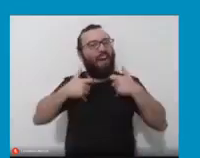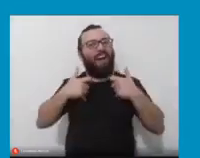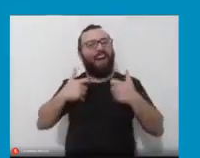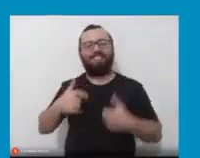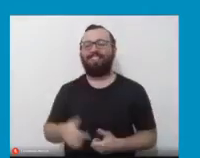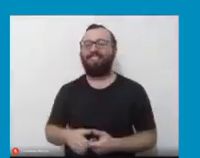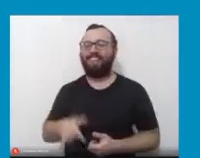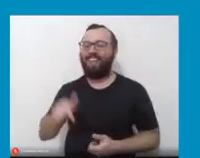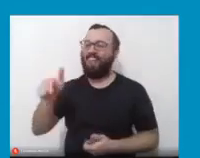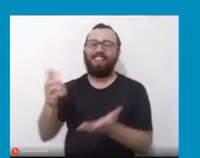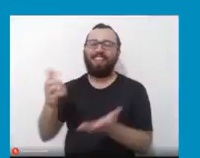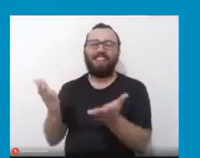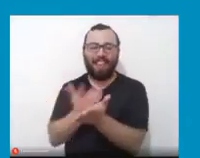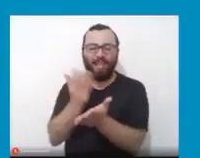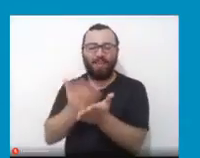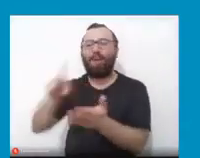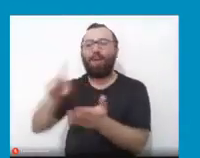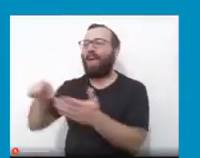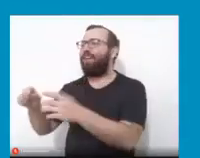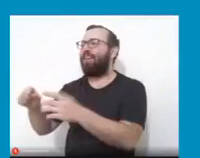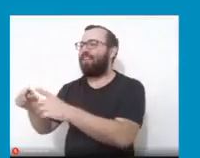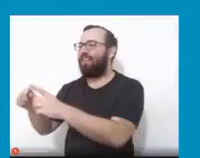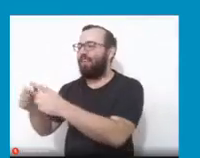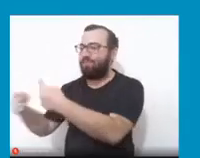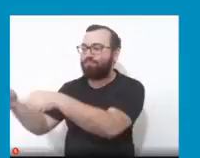livro ser comentado por pessoas